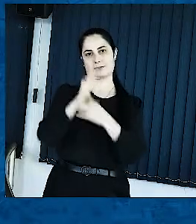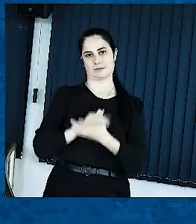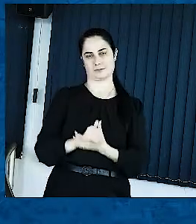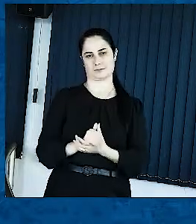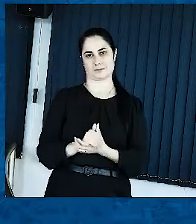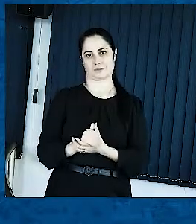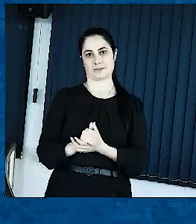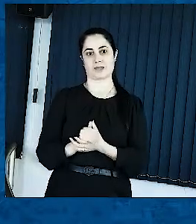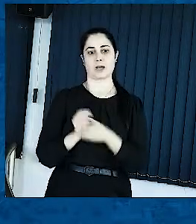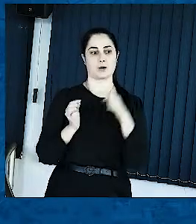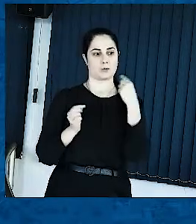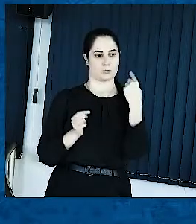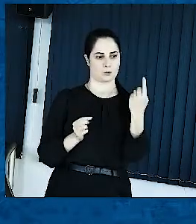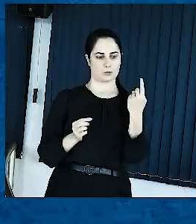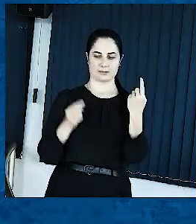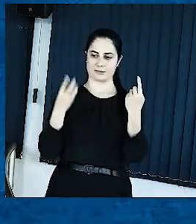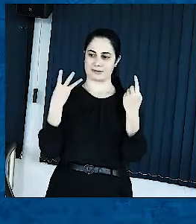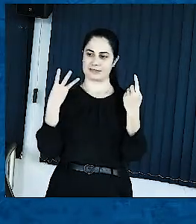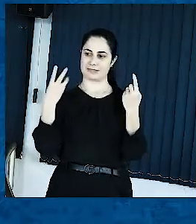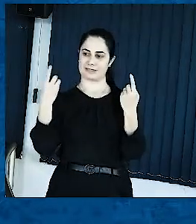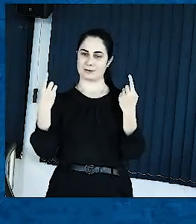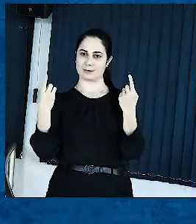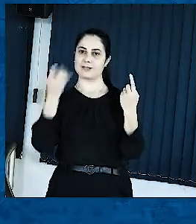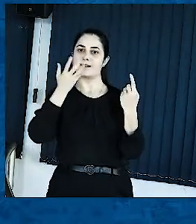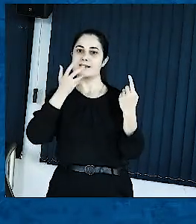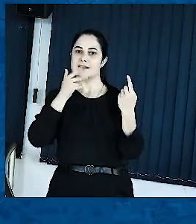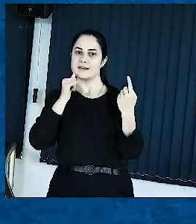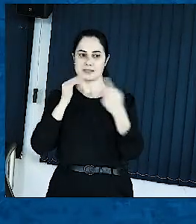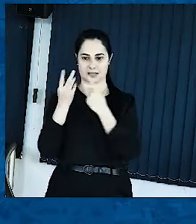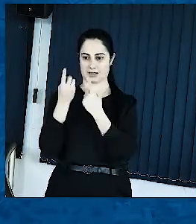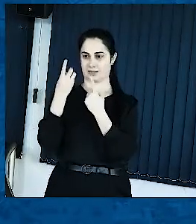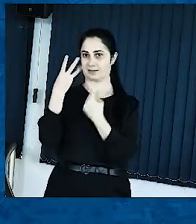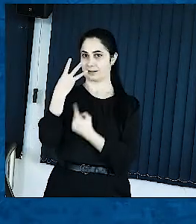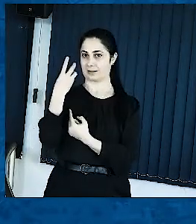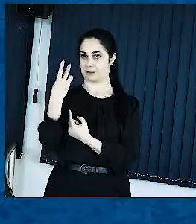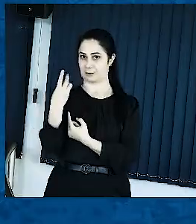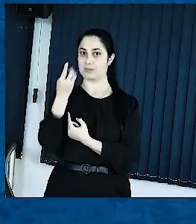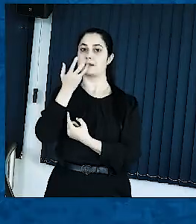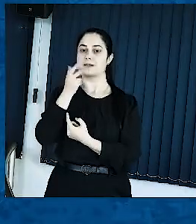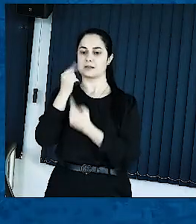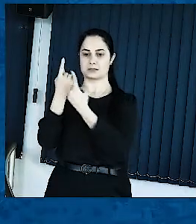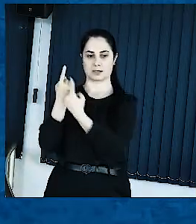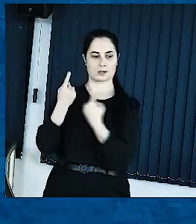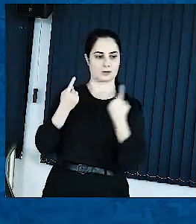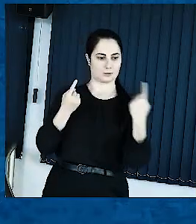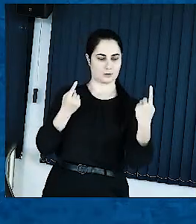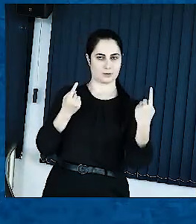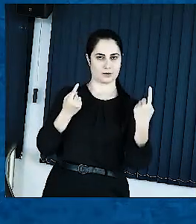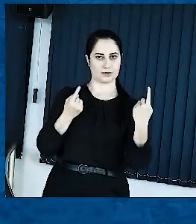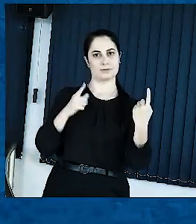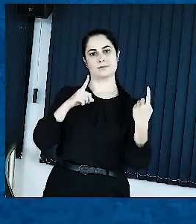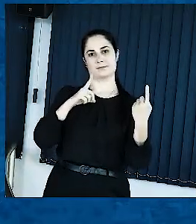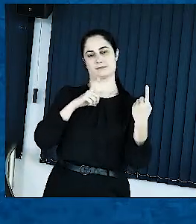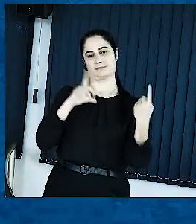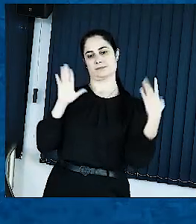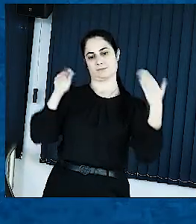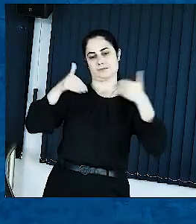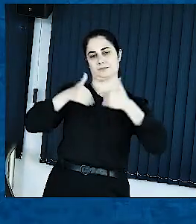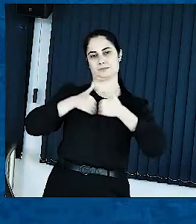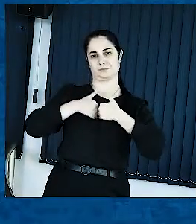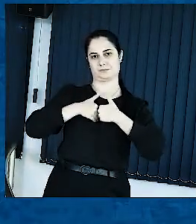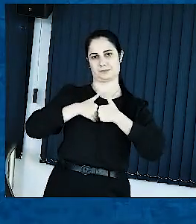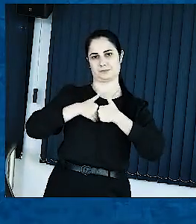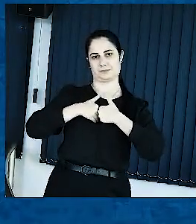vocês terem uma ideia, 1 a cada 31 crianças no último CDC de 2025